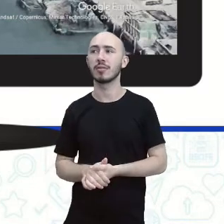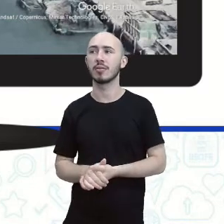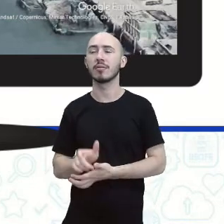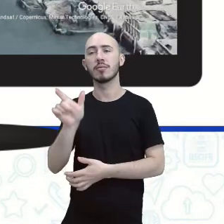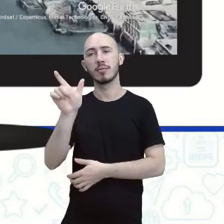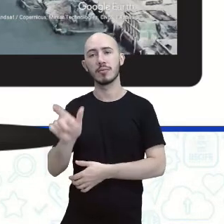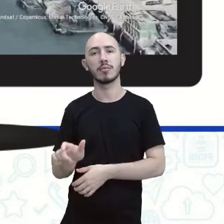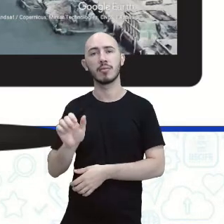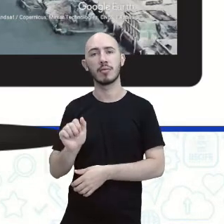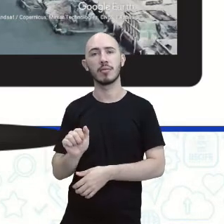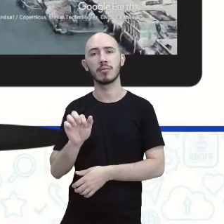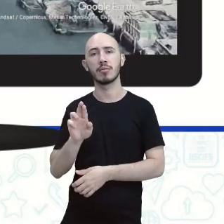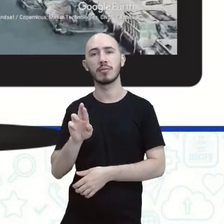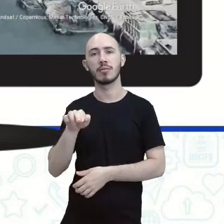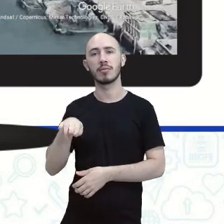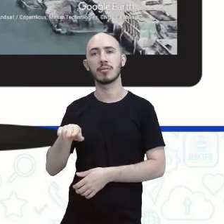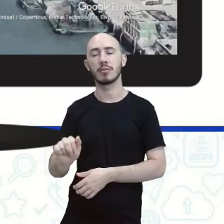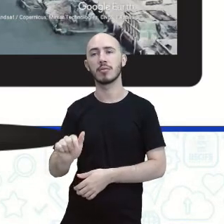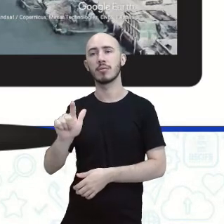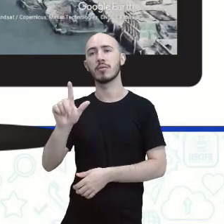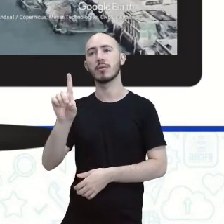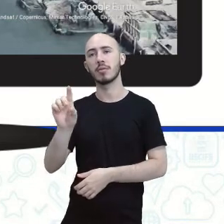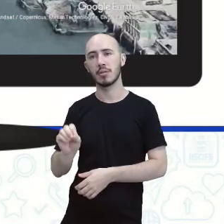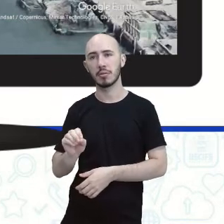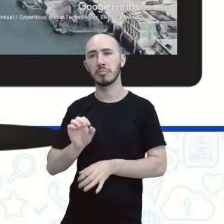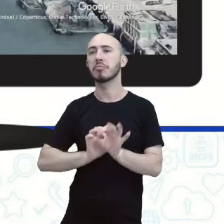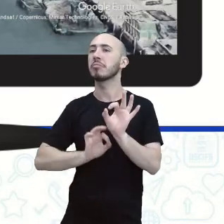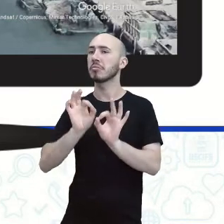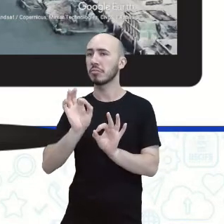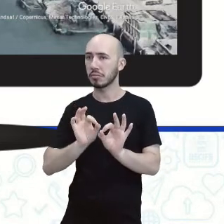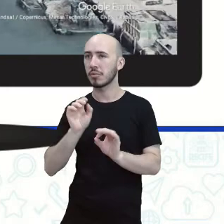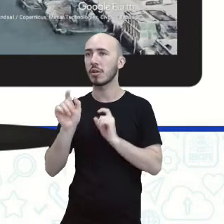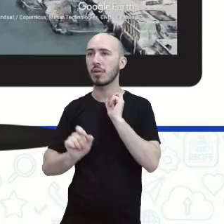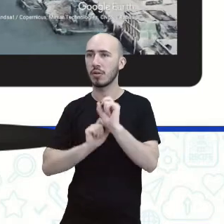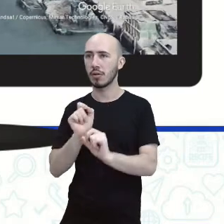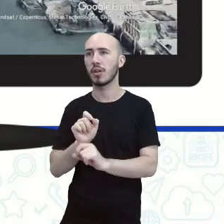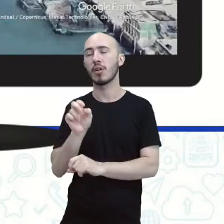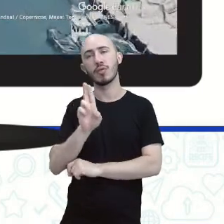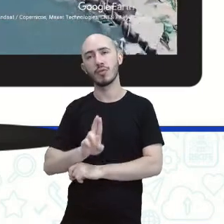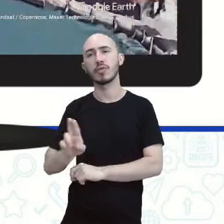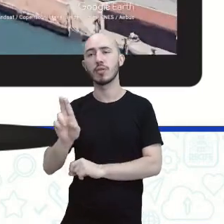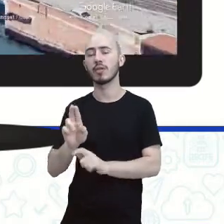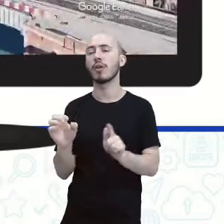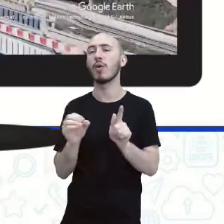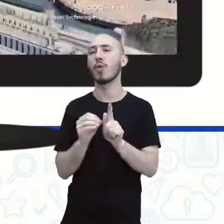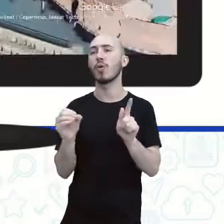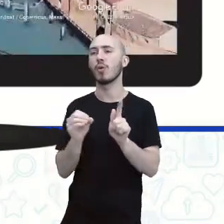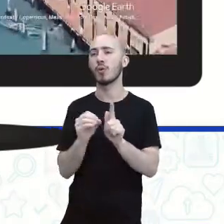nossos colaboradores aqui, que fez essa produção aqui, direto usando o Google